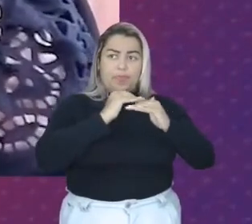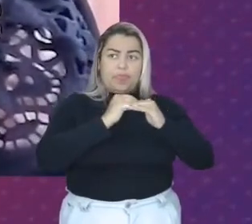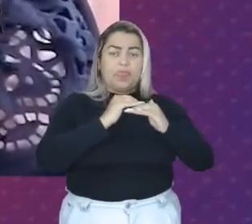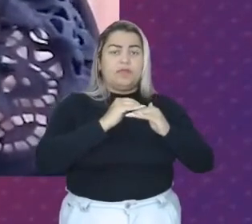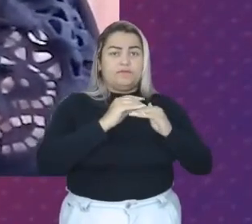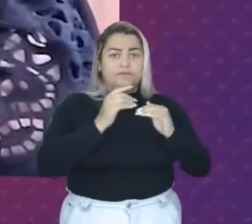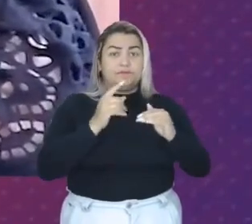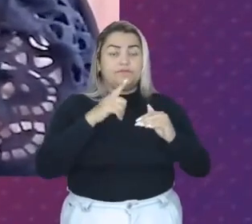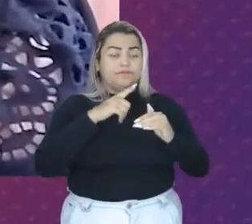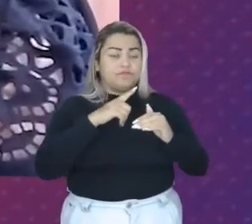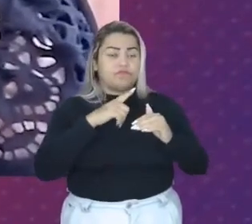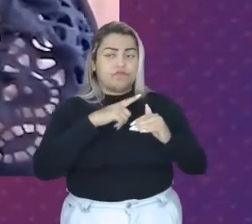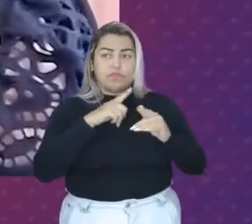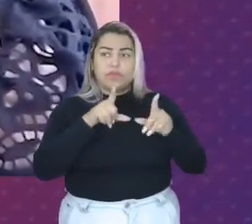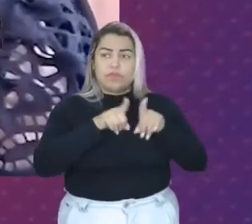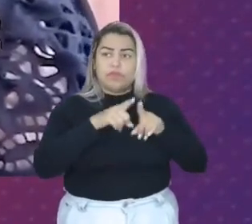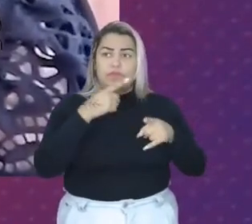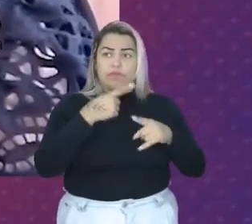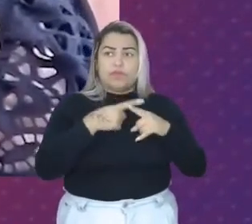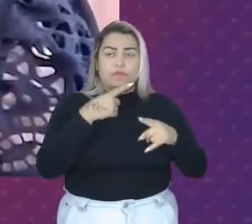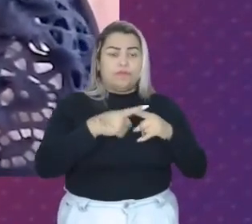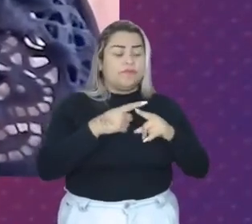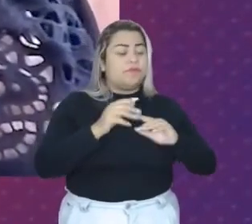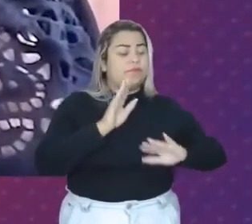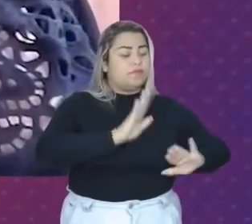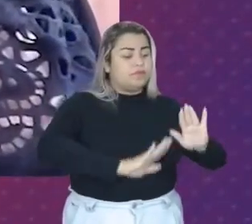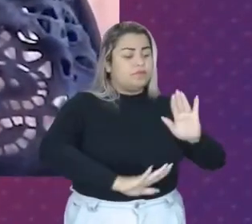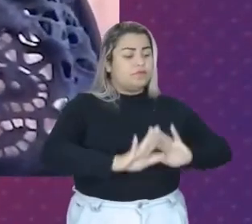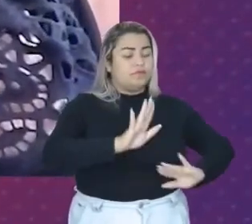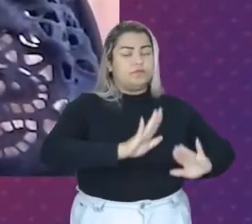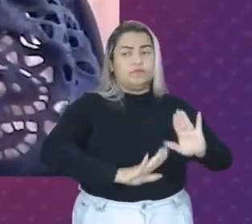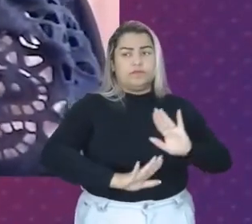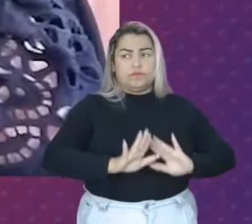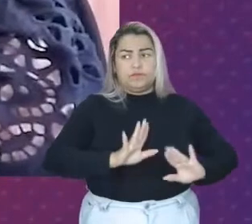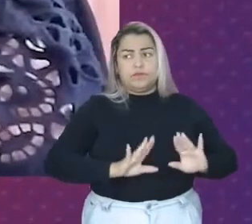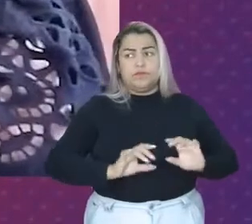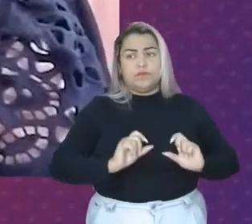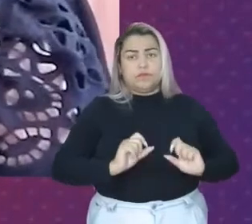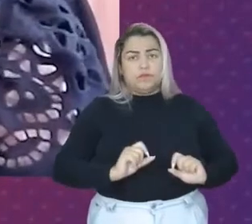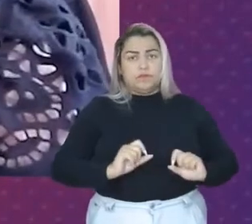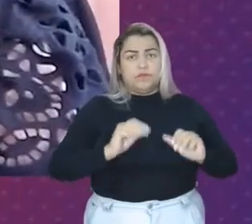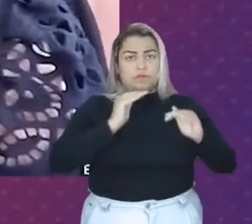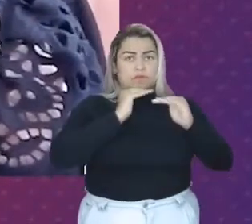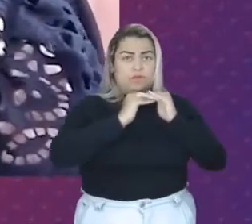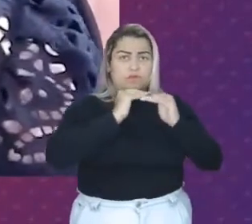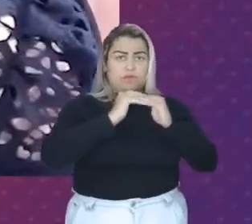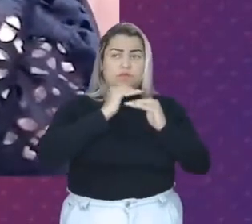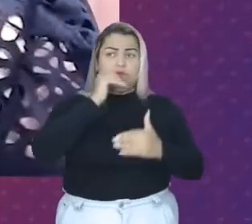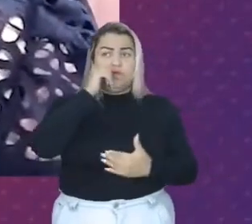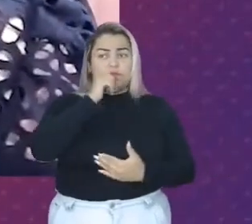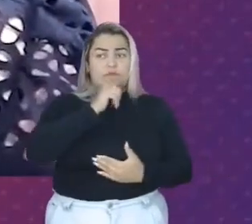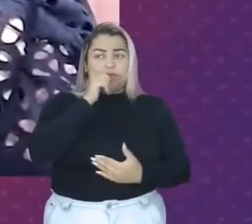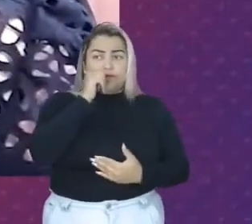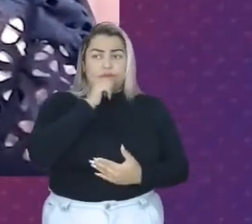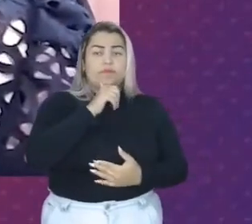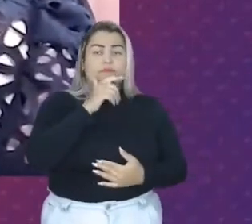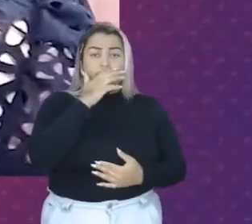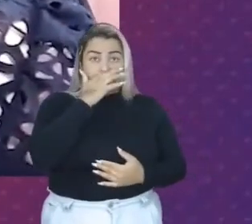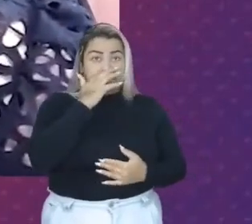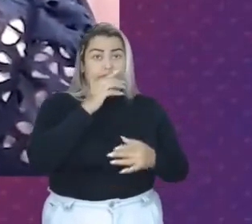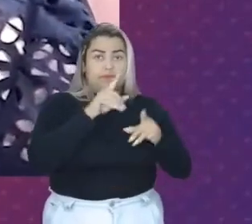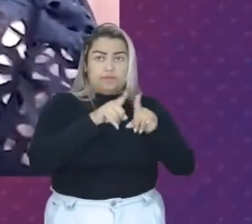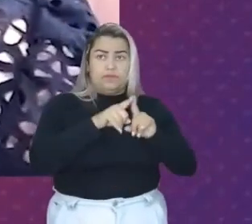condições. Porque a questão do cuidado, ela sempre foi delegada nas mulheres, mas foi por escolha